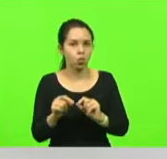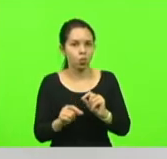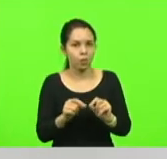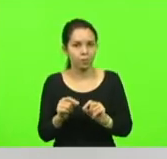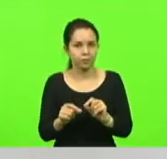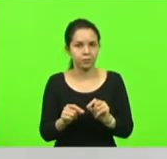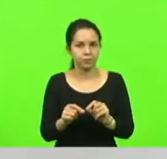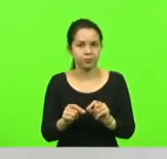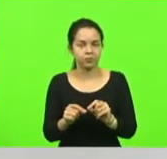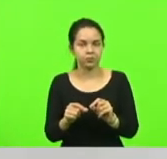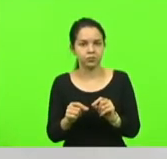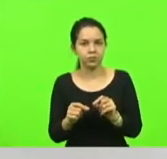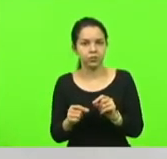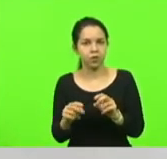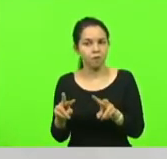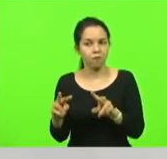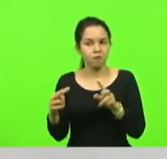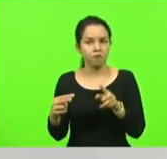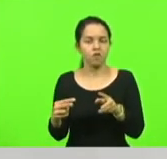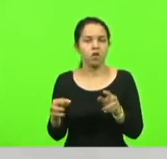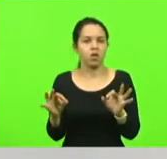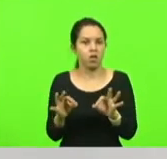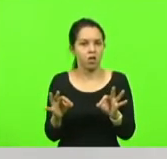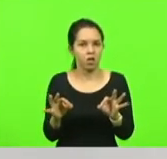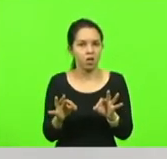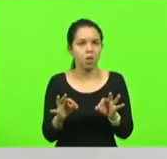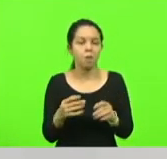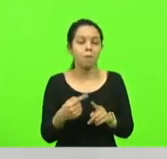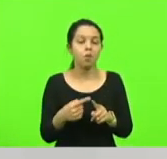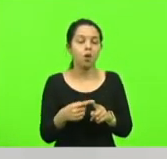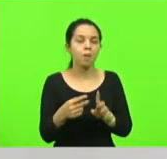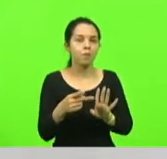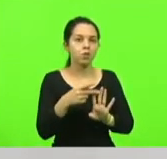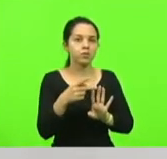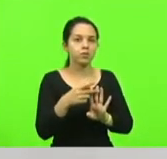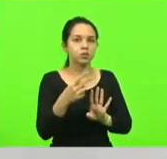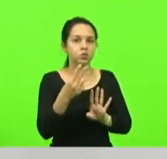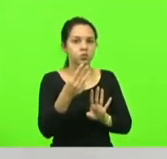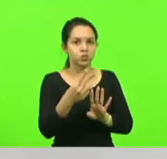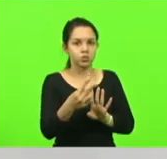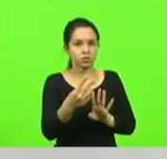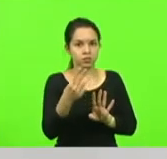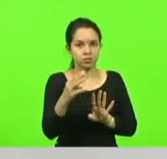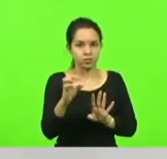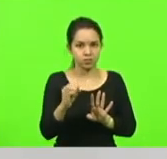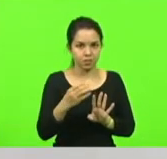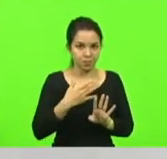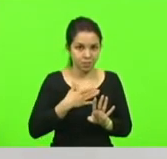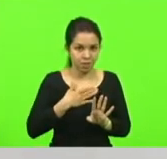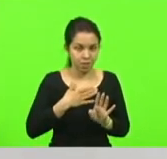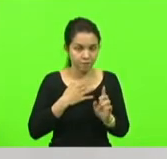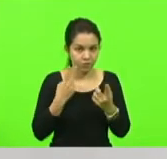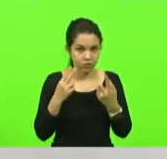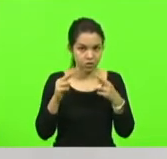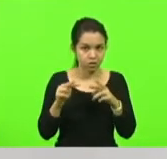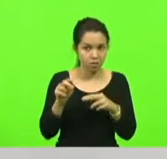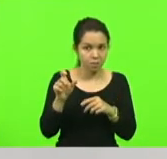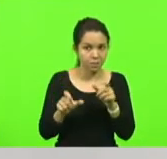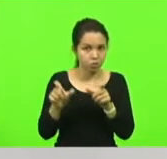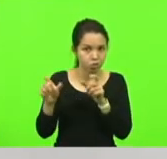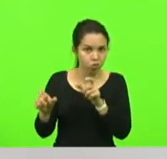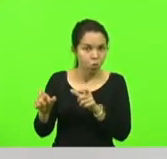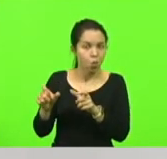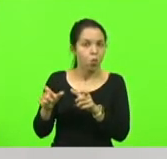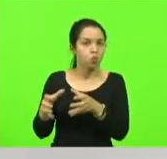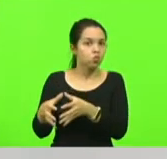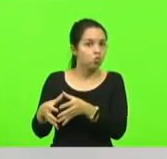inglês ver. O que, que essa portaria 230, ela, na minha visão, e de pessoas do segmento